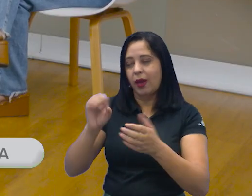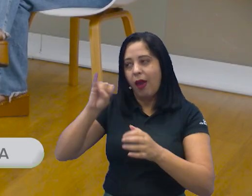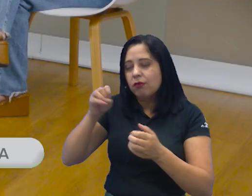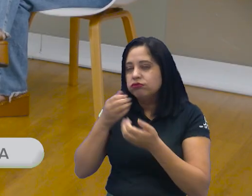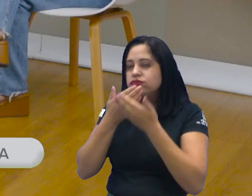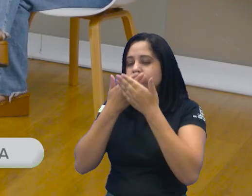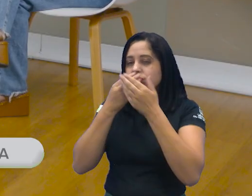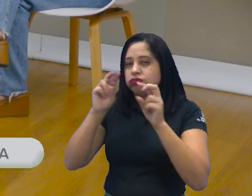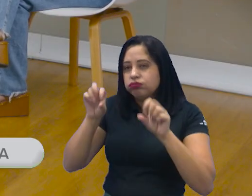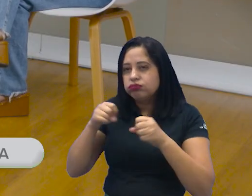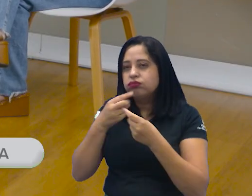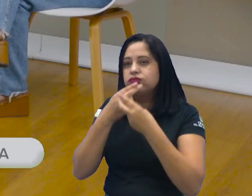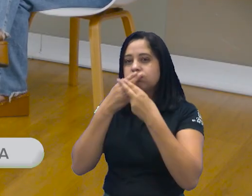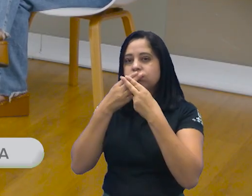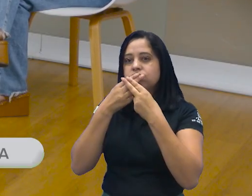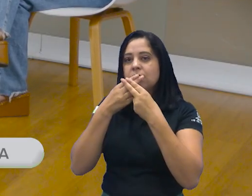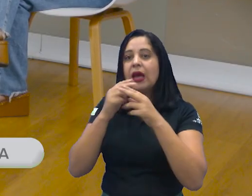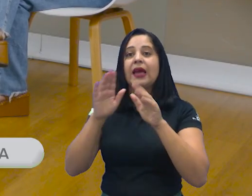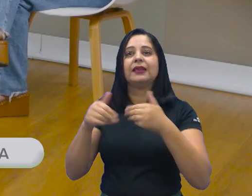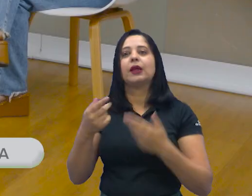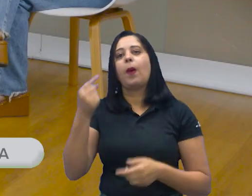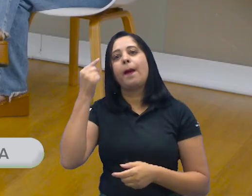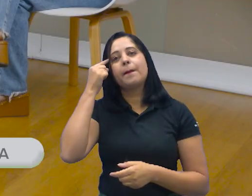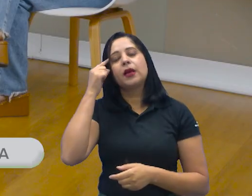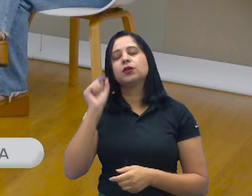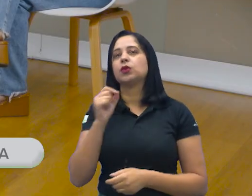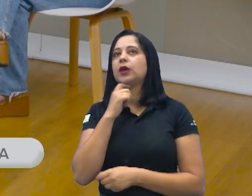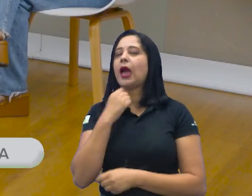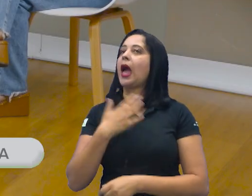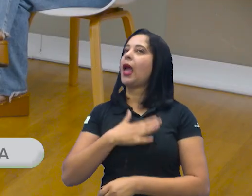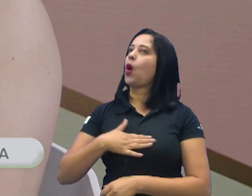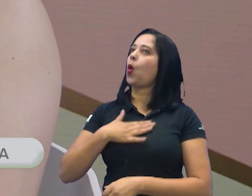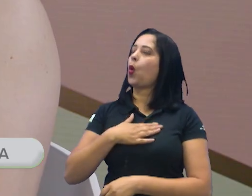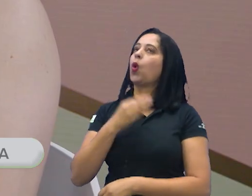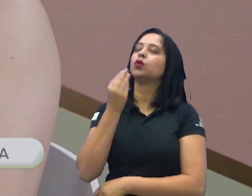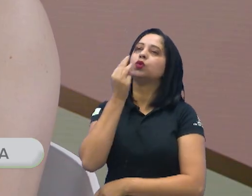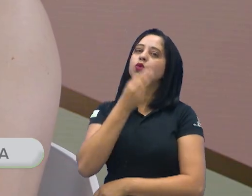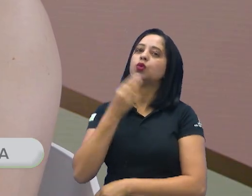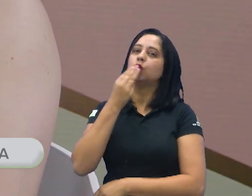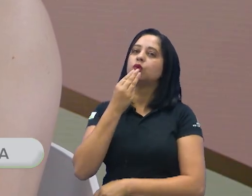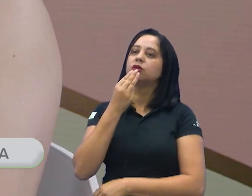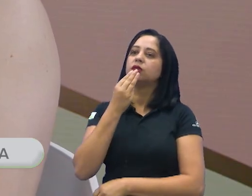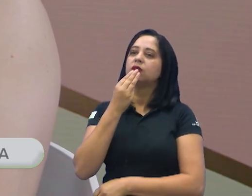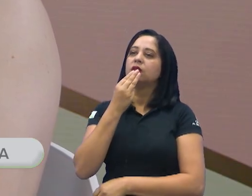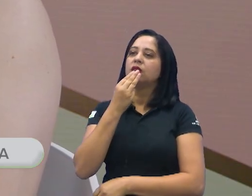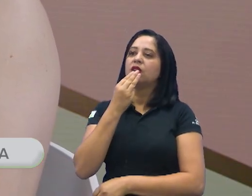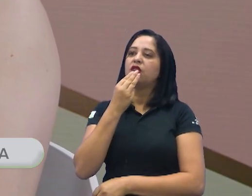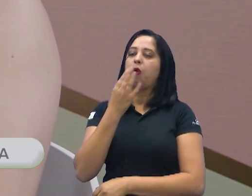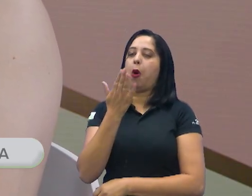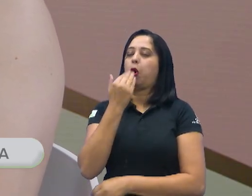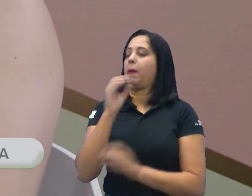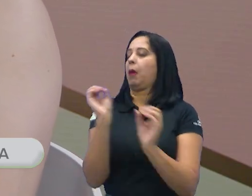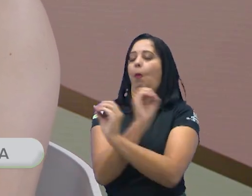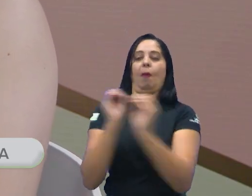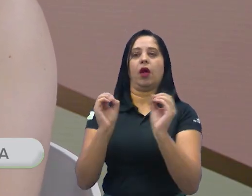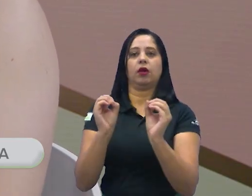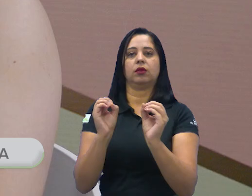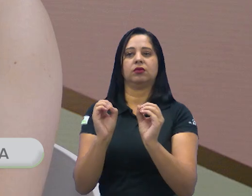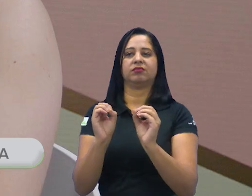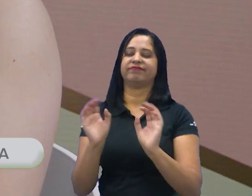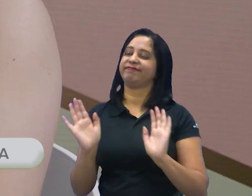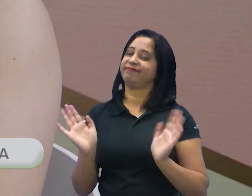gente acaba pensando numa restrição. Eu gosto muito de doce, vou retirar ele completamente da minha vida. Isso aí vai